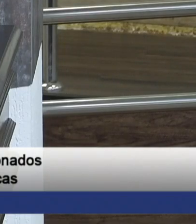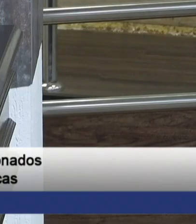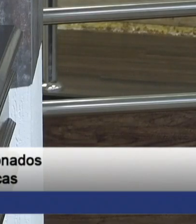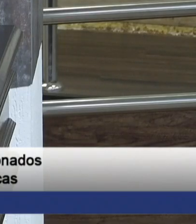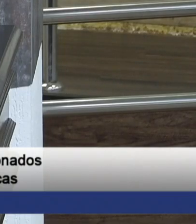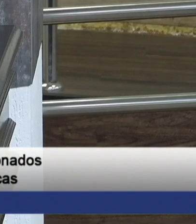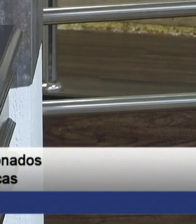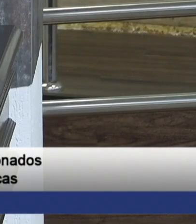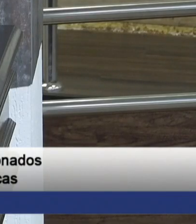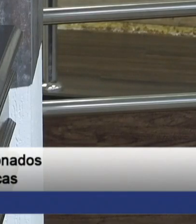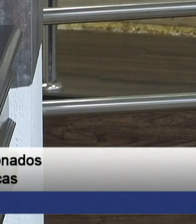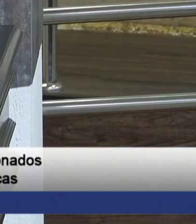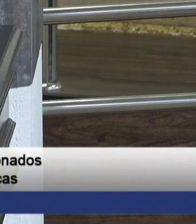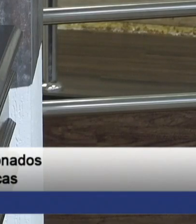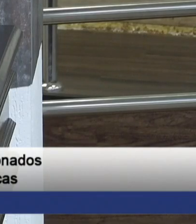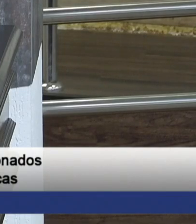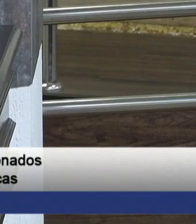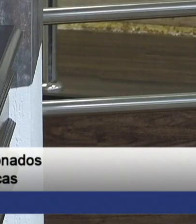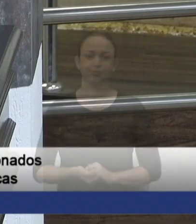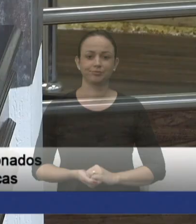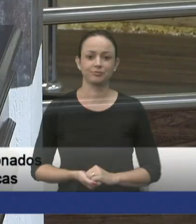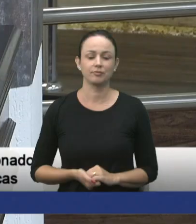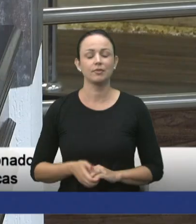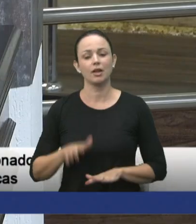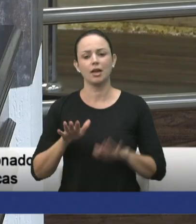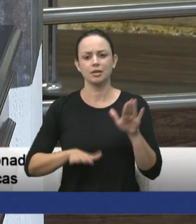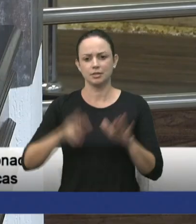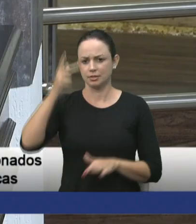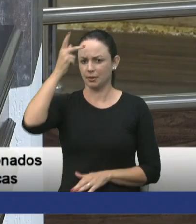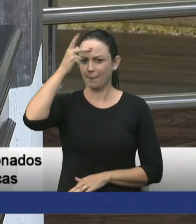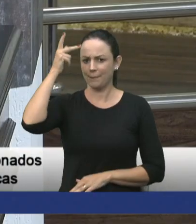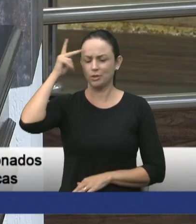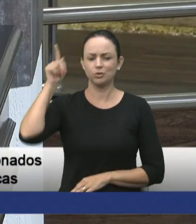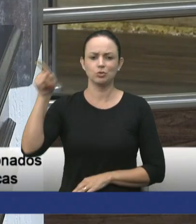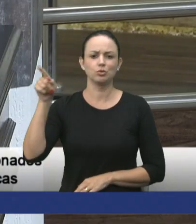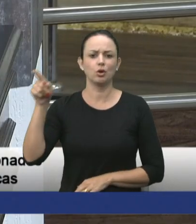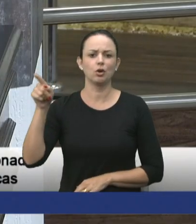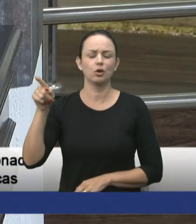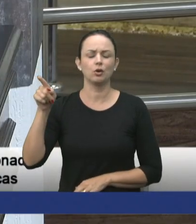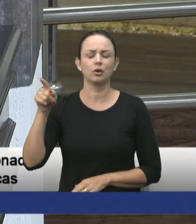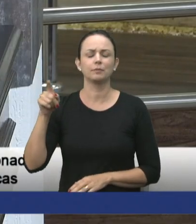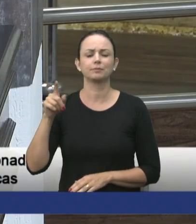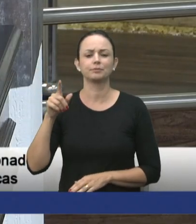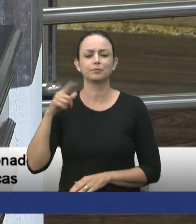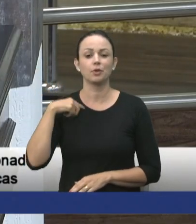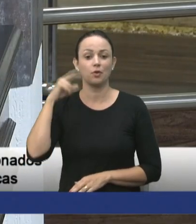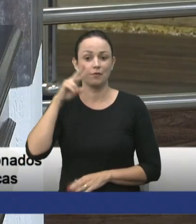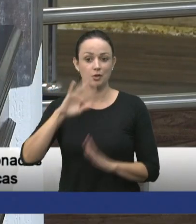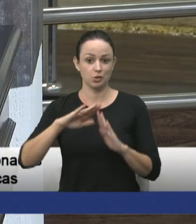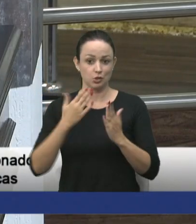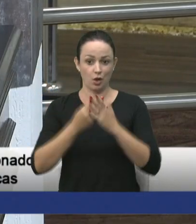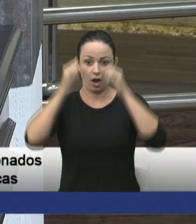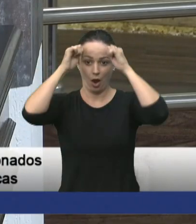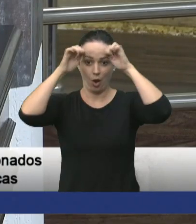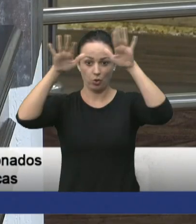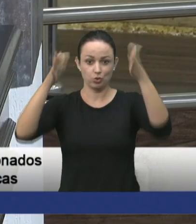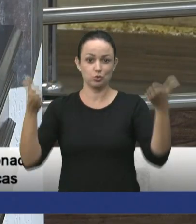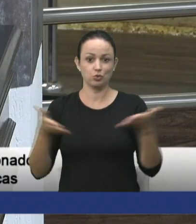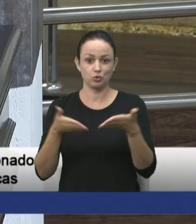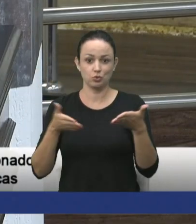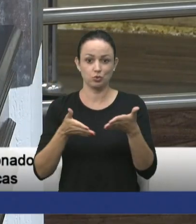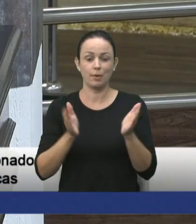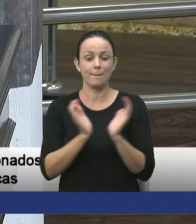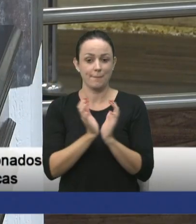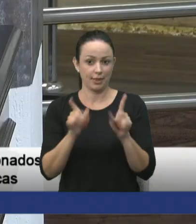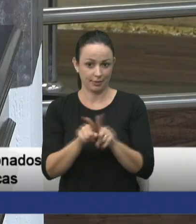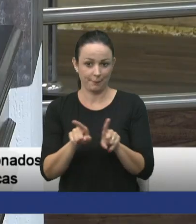tá. Às vezes a pessoa que dá... Eu vejo a nossa escola do autista hoje, pasmem, a pai também,